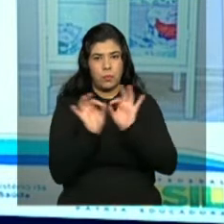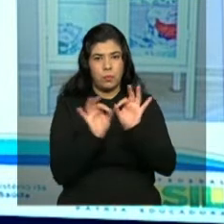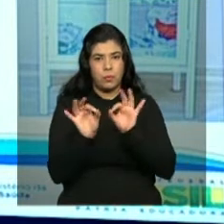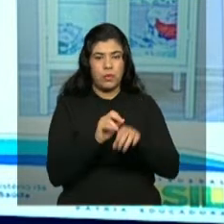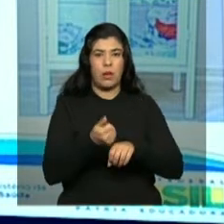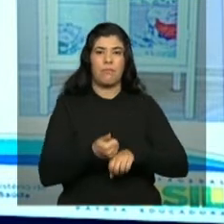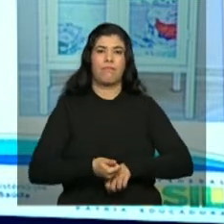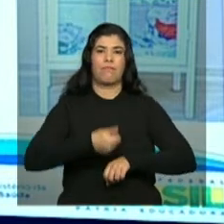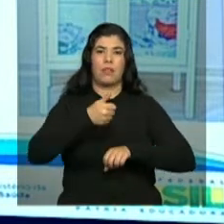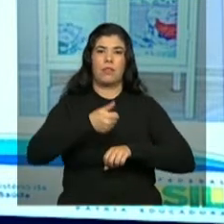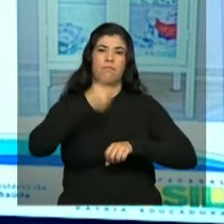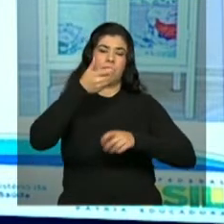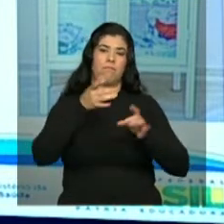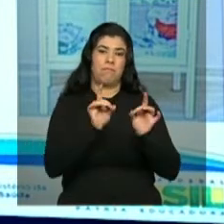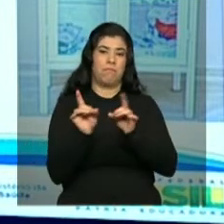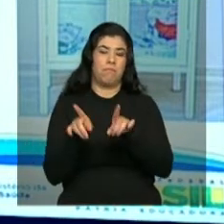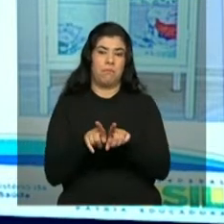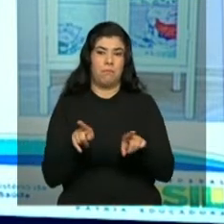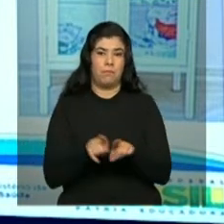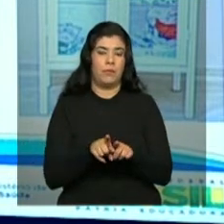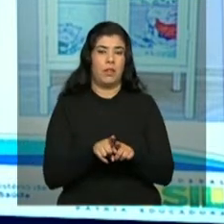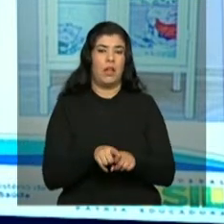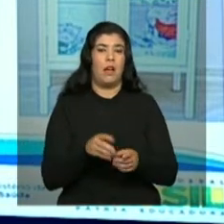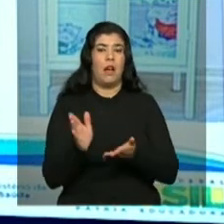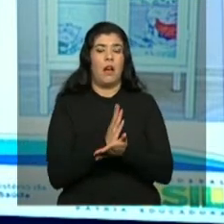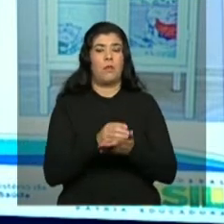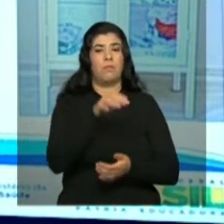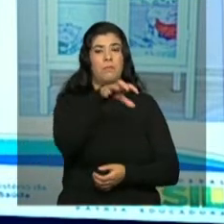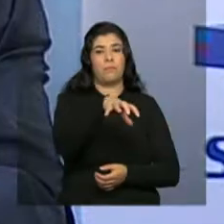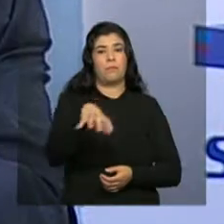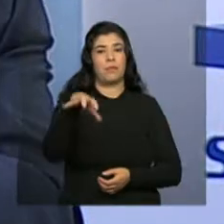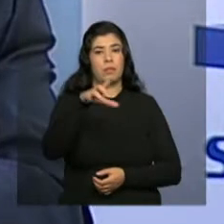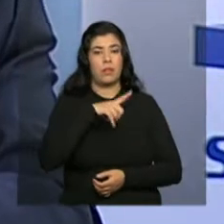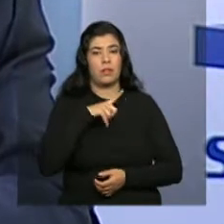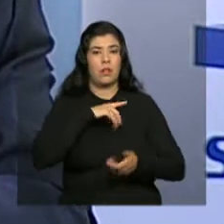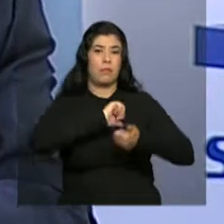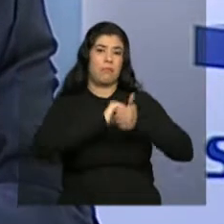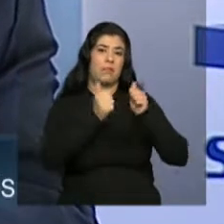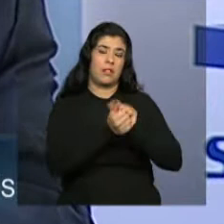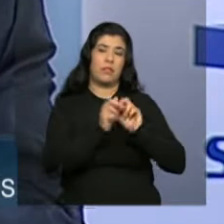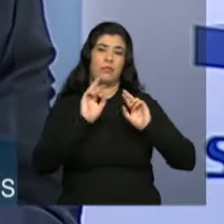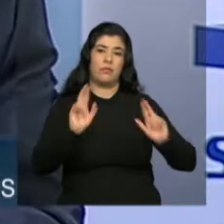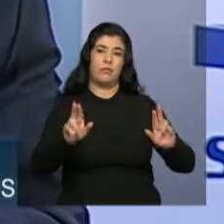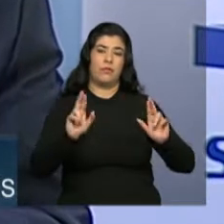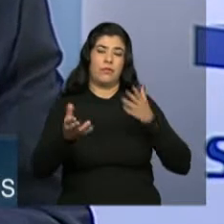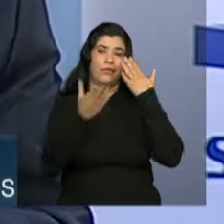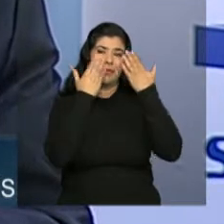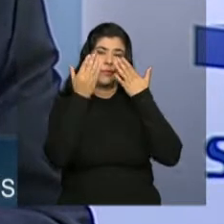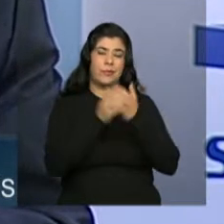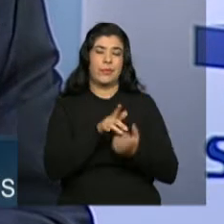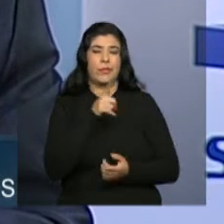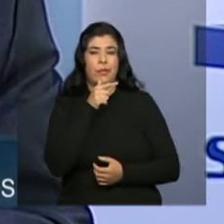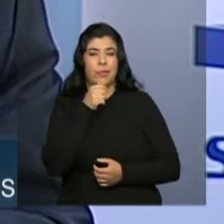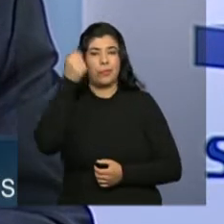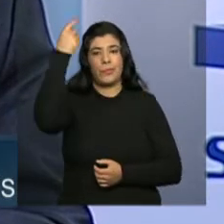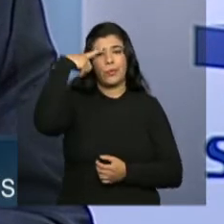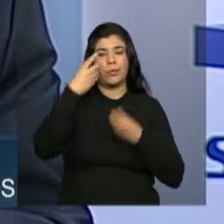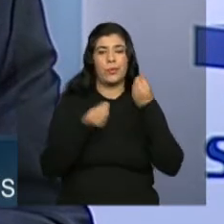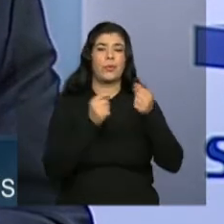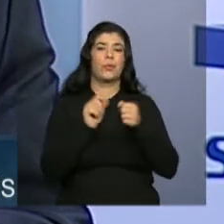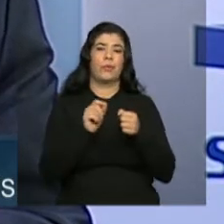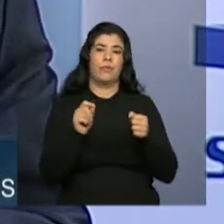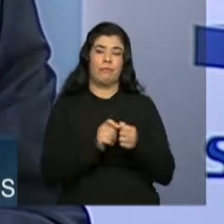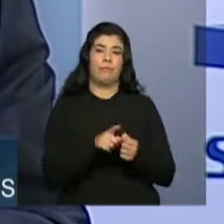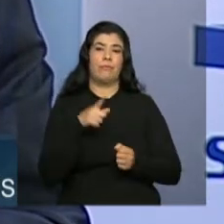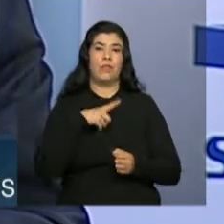dentro do setor alguns aplicam menos alguns no aplicam nada o que não pode aplicar mais do que isso que vai